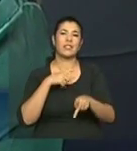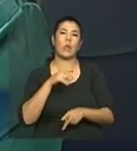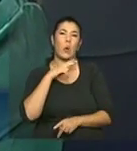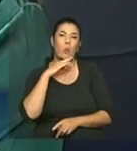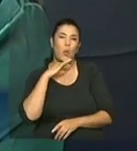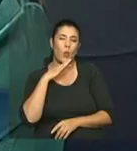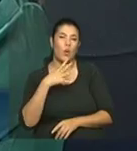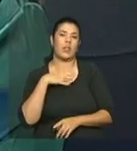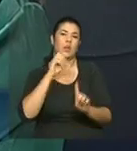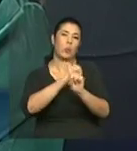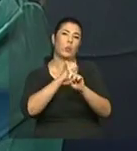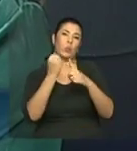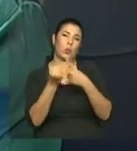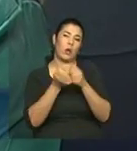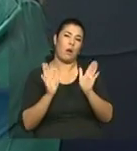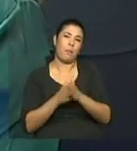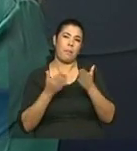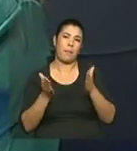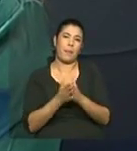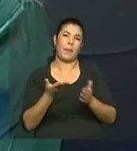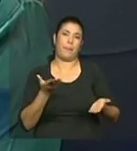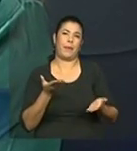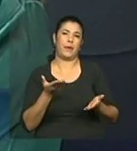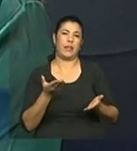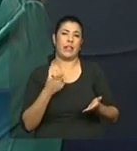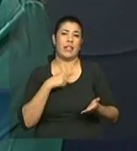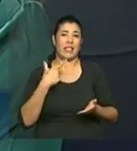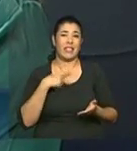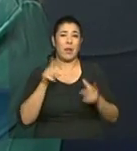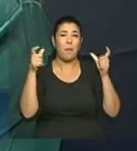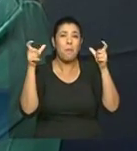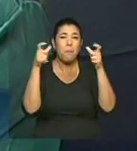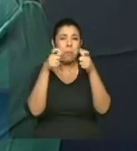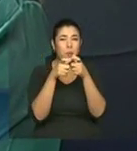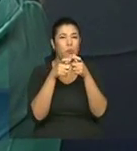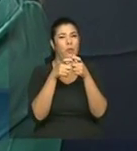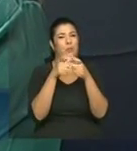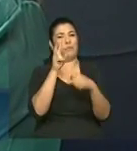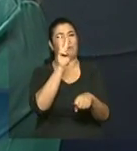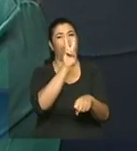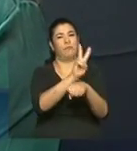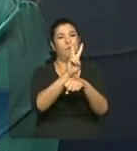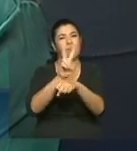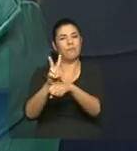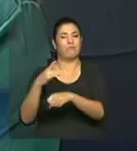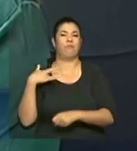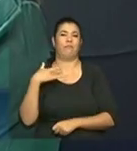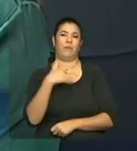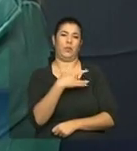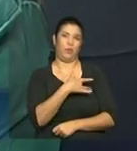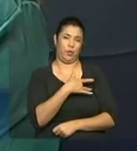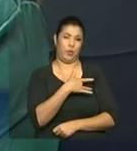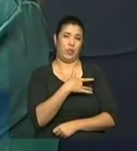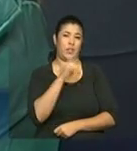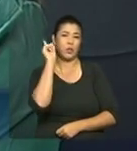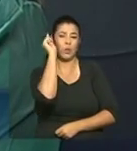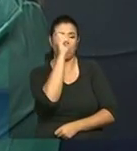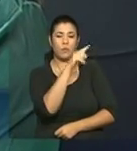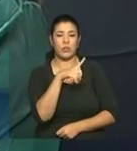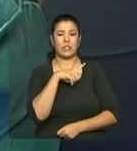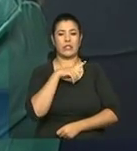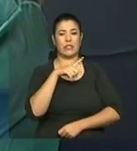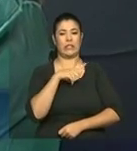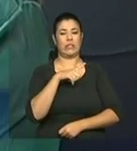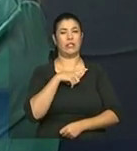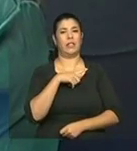vulnerável, condições sociais mais vulneráveis, ou seja, com menos cobertura de serviços de saúde, com menos coberturas